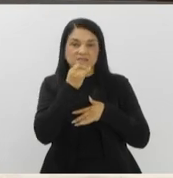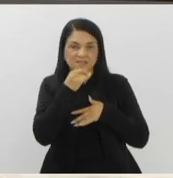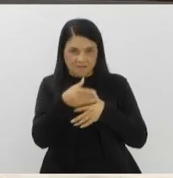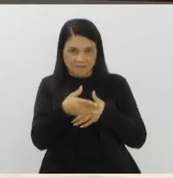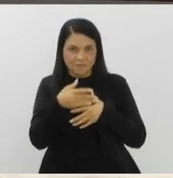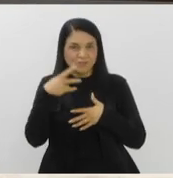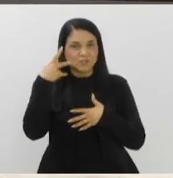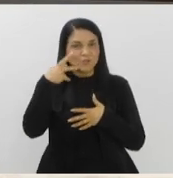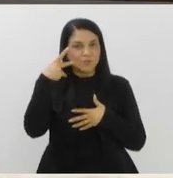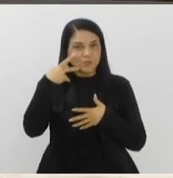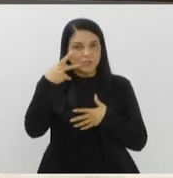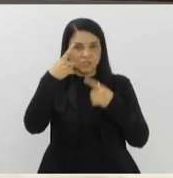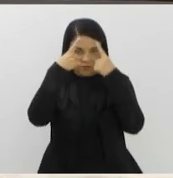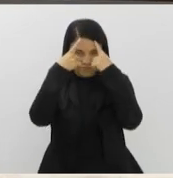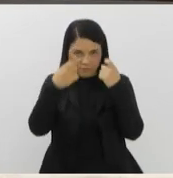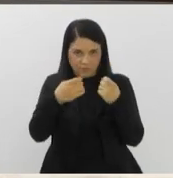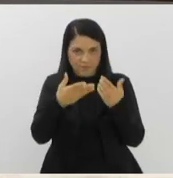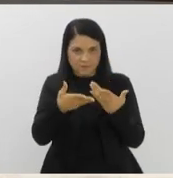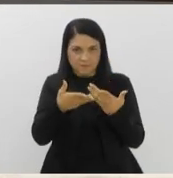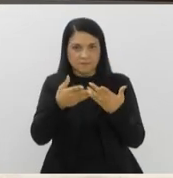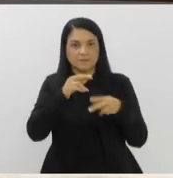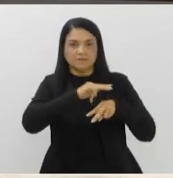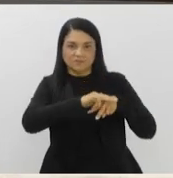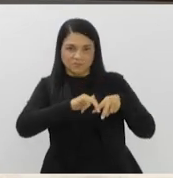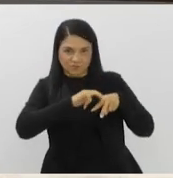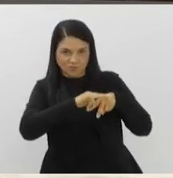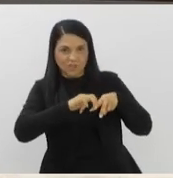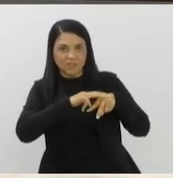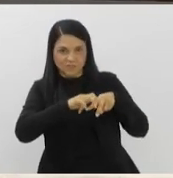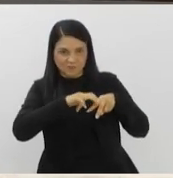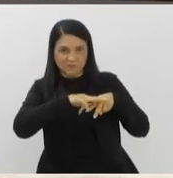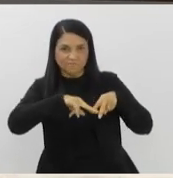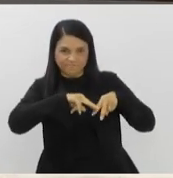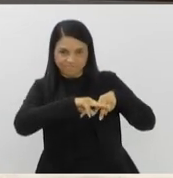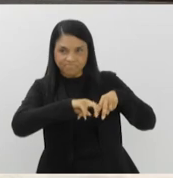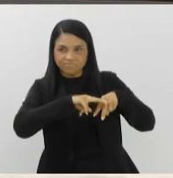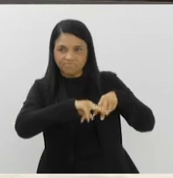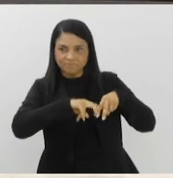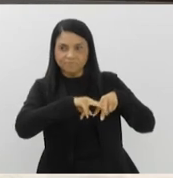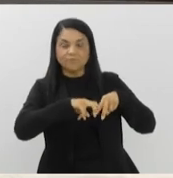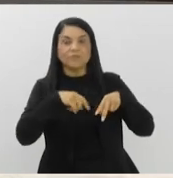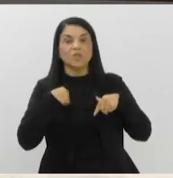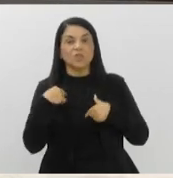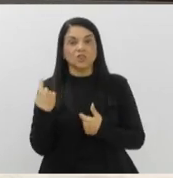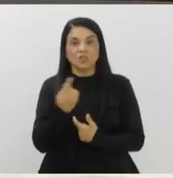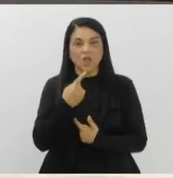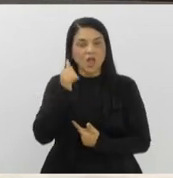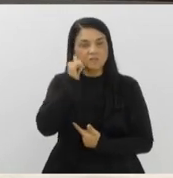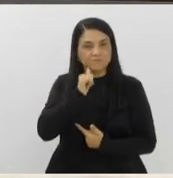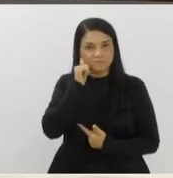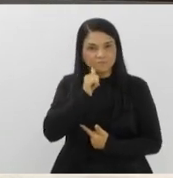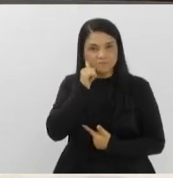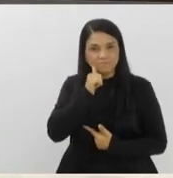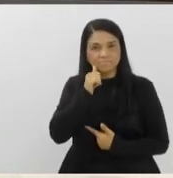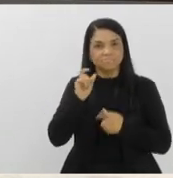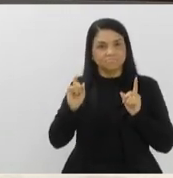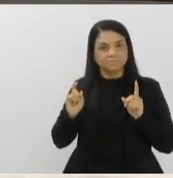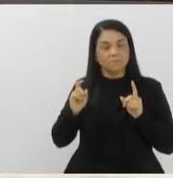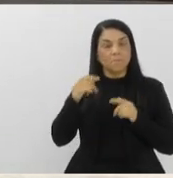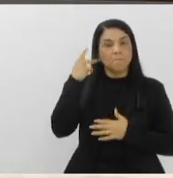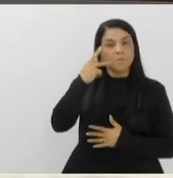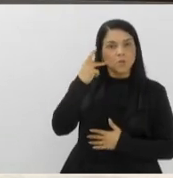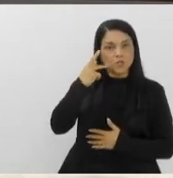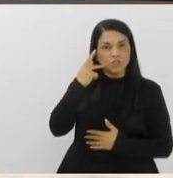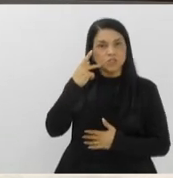de violência política de gênero, que também nós aqui, como mulheres parlamentares,